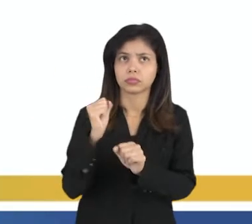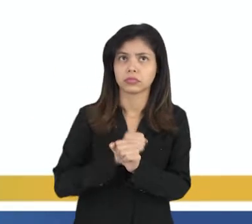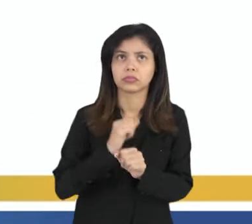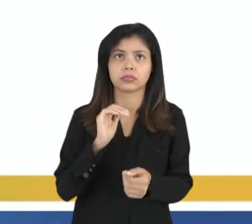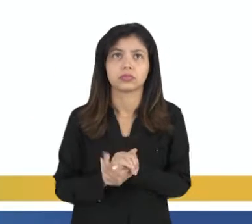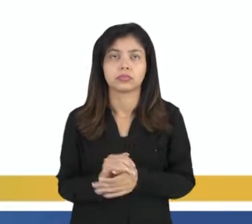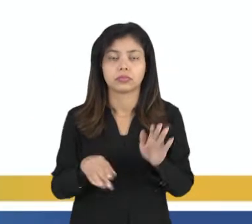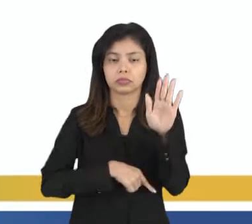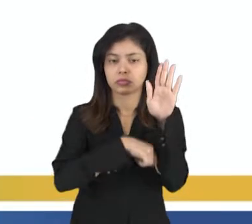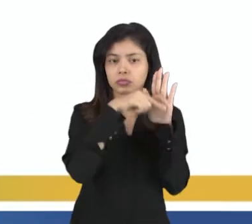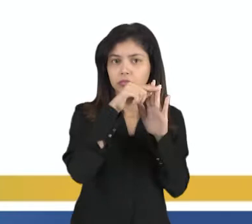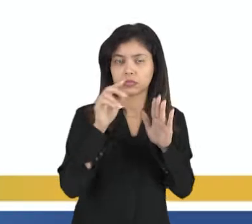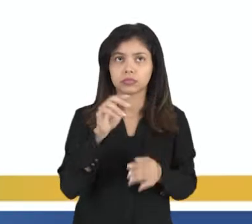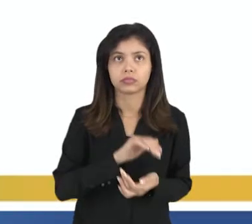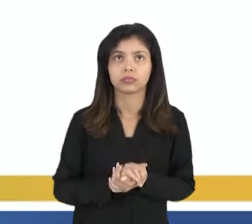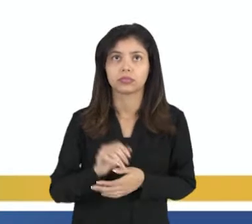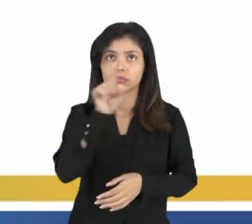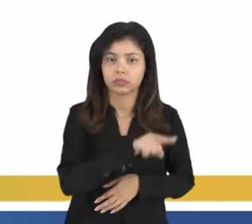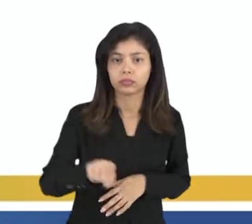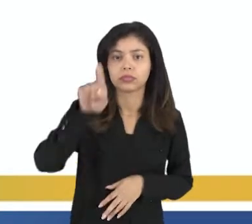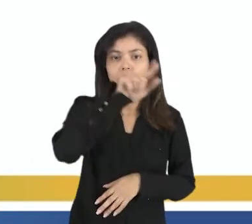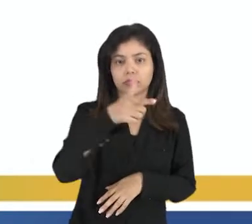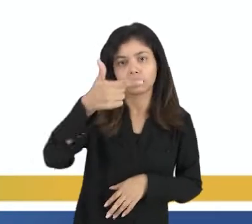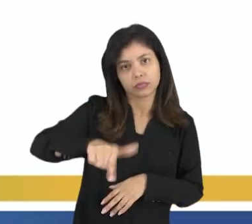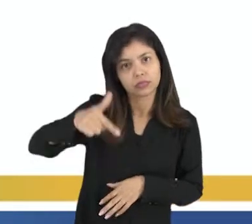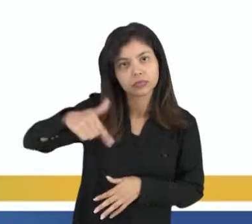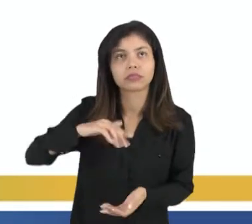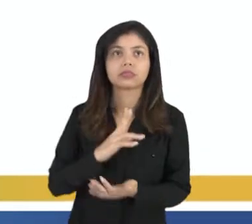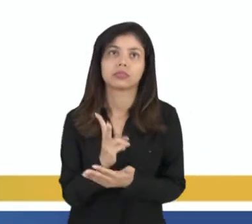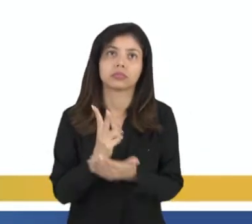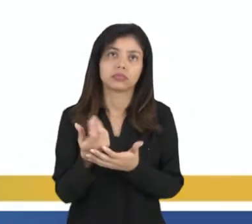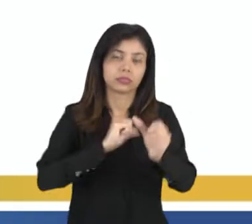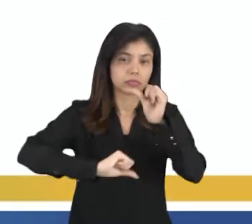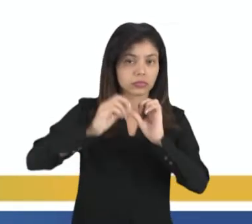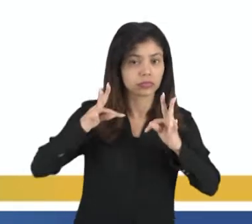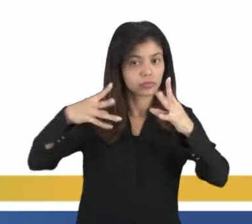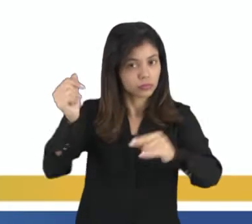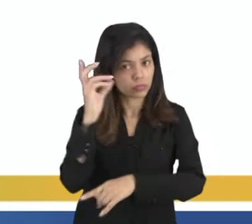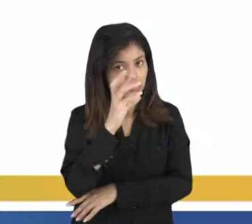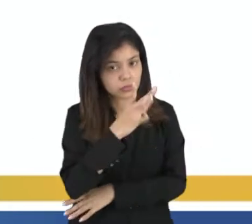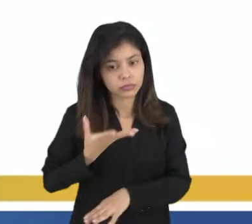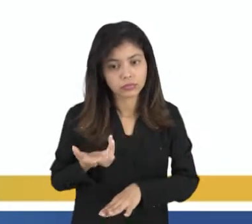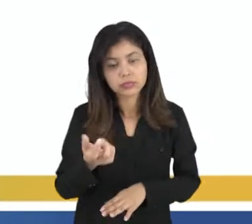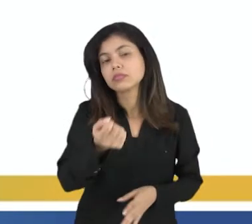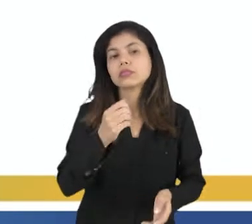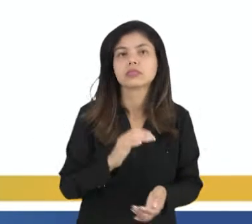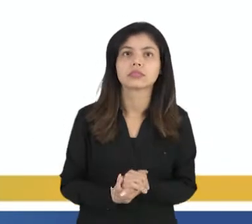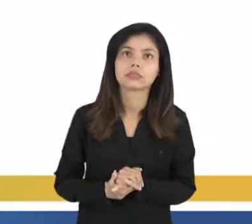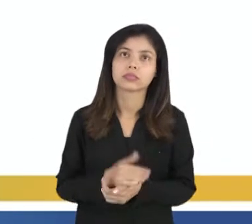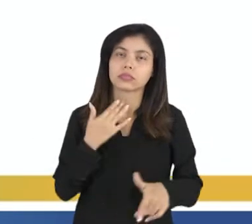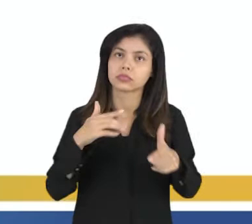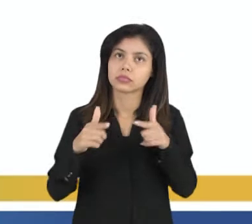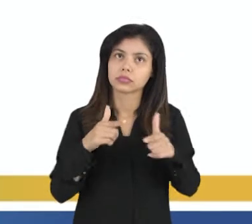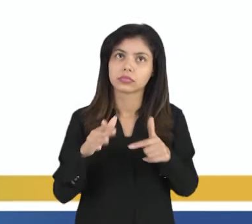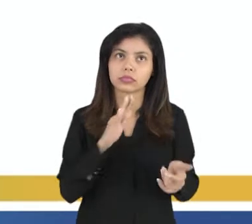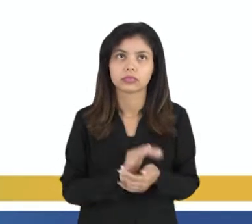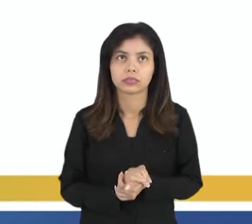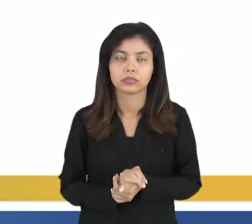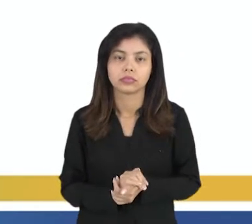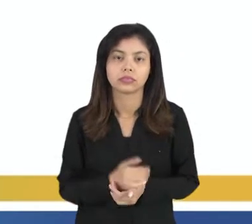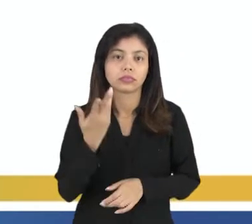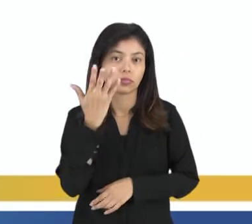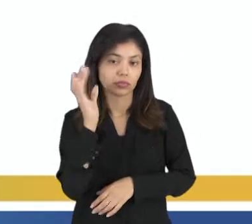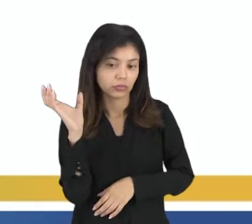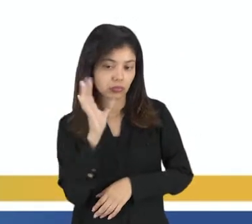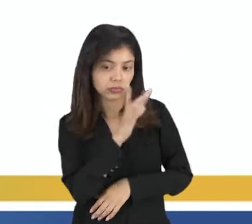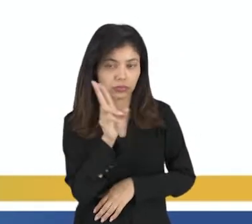que, operando em ciclos, né, repetitivos, converta toda a quantidade de calor recebido em trabalho. O calor